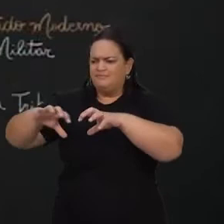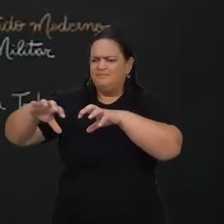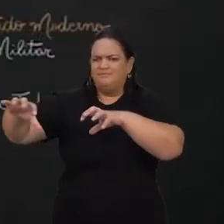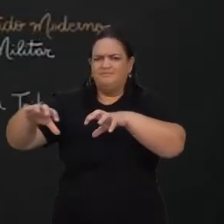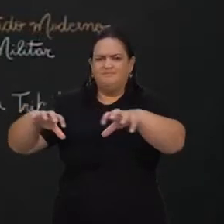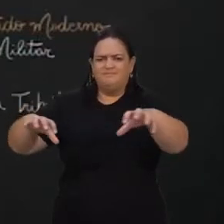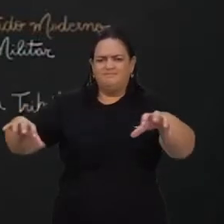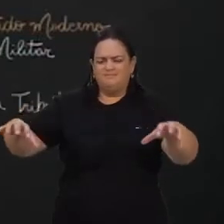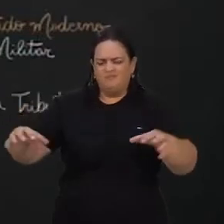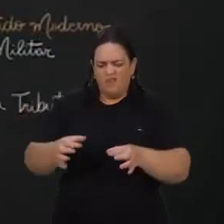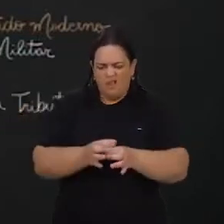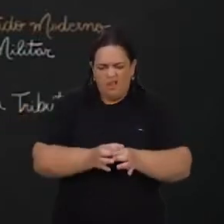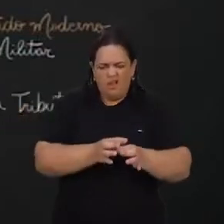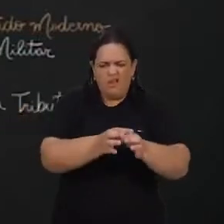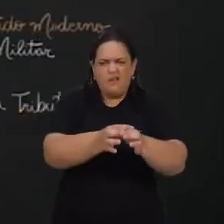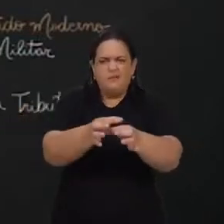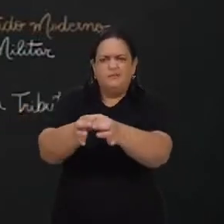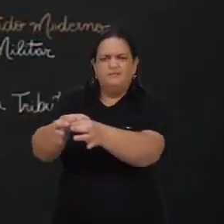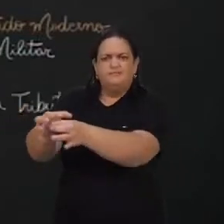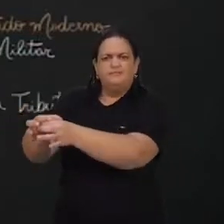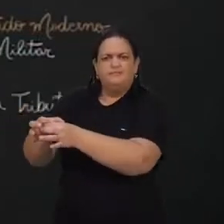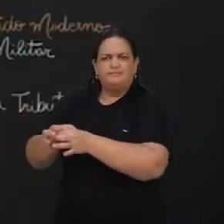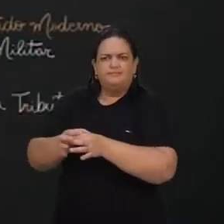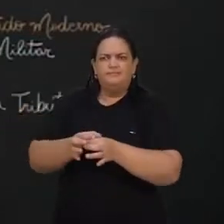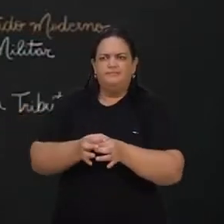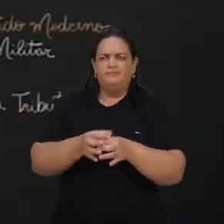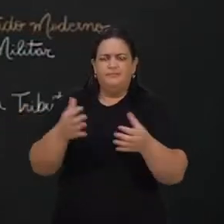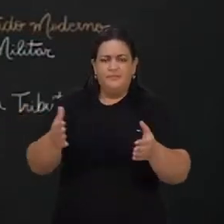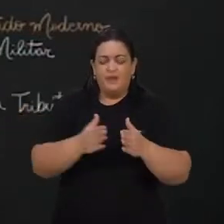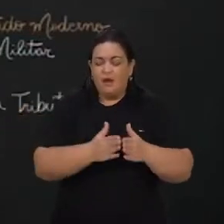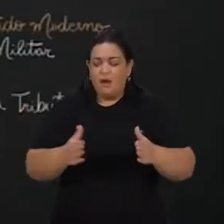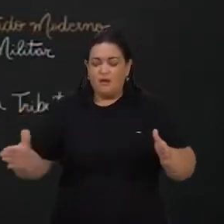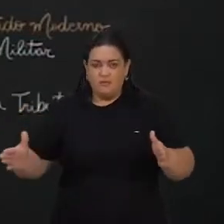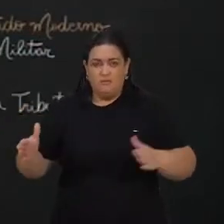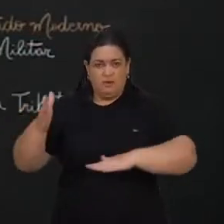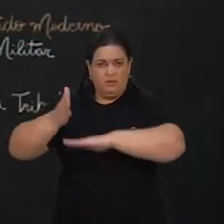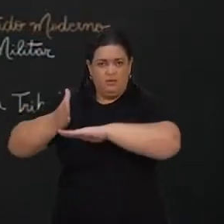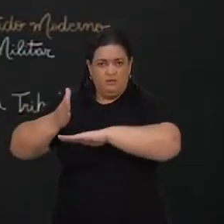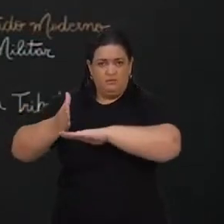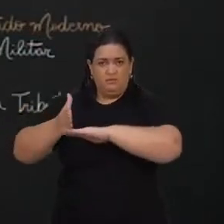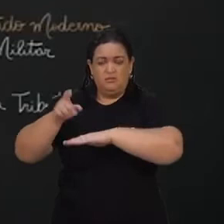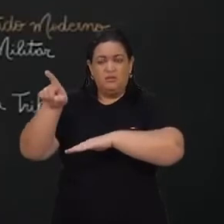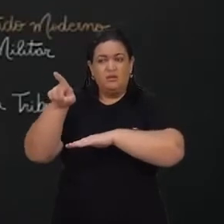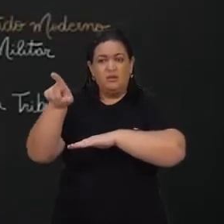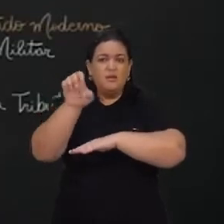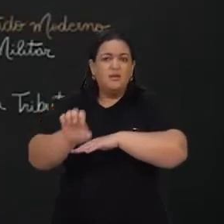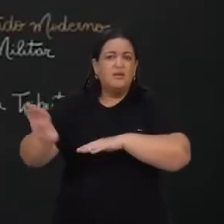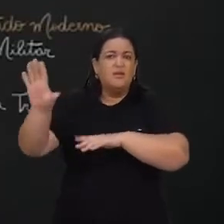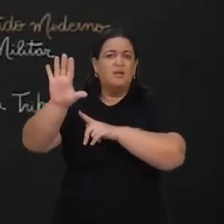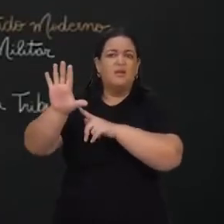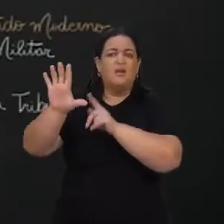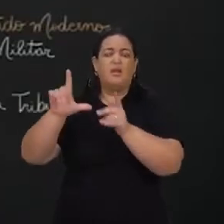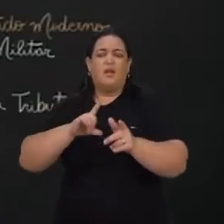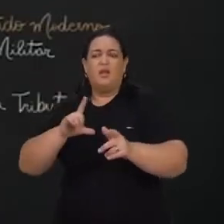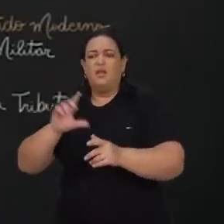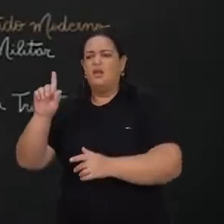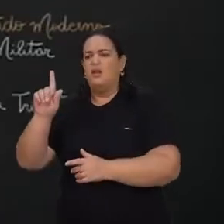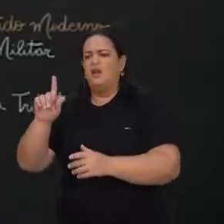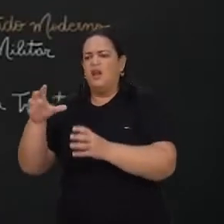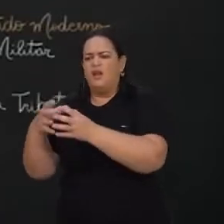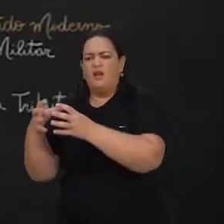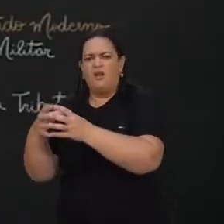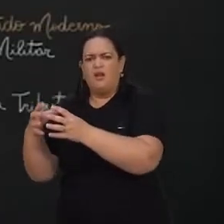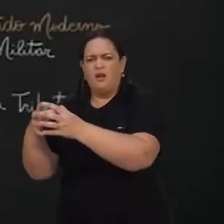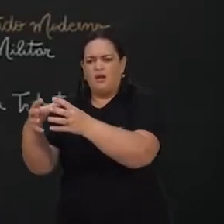fragmentando em pedaços menores. Esse período da Idade Média, a Europa ficou dividida em alguns reinos germânicos e